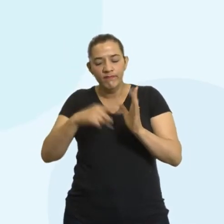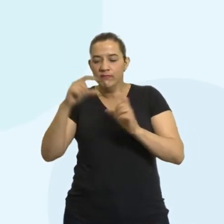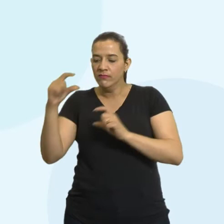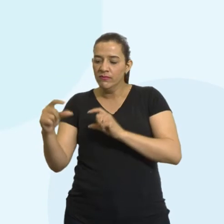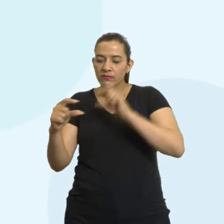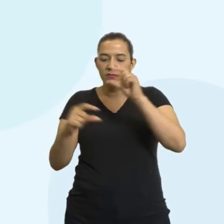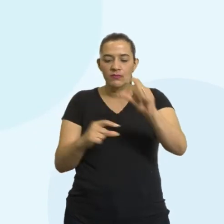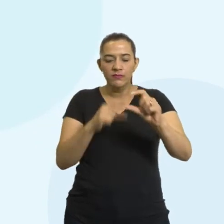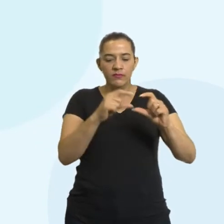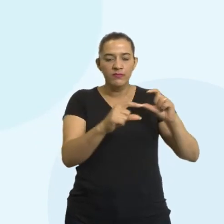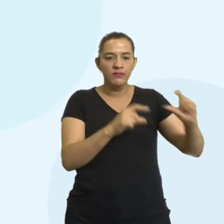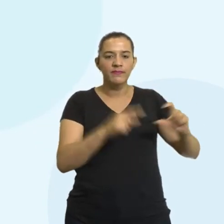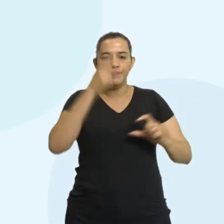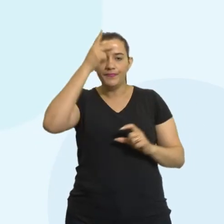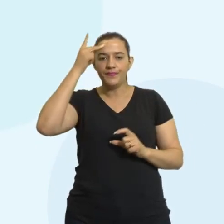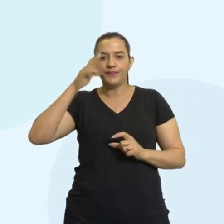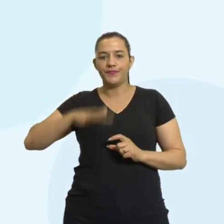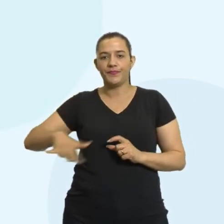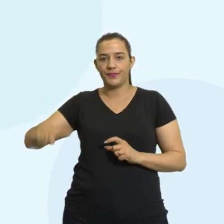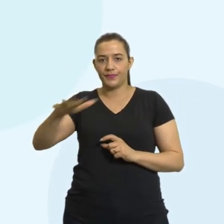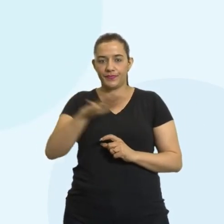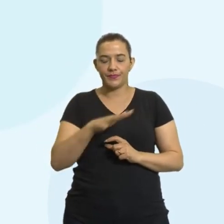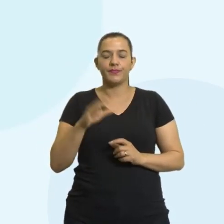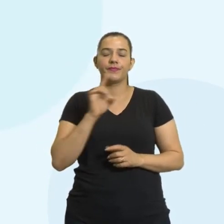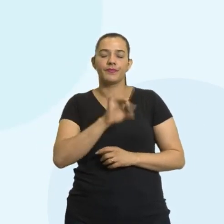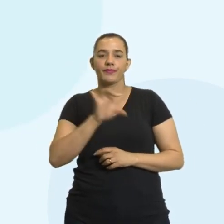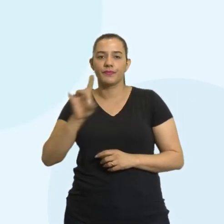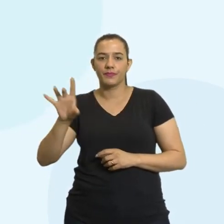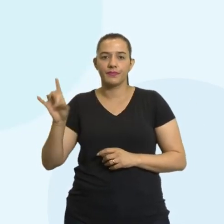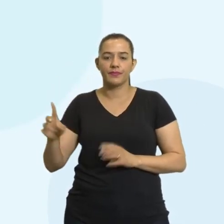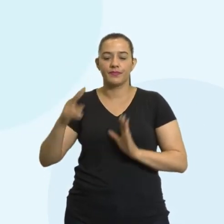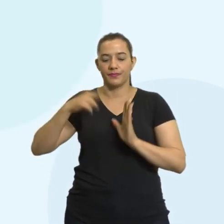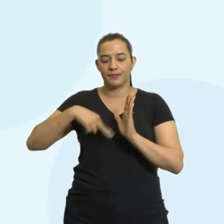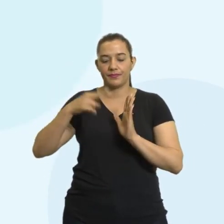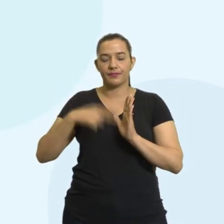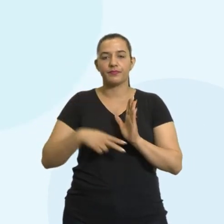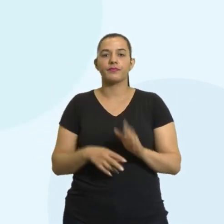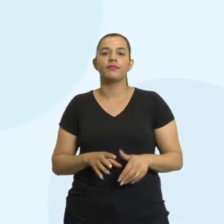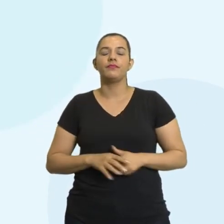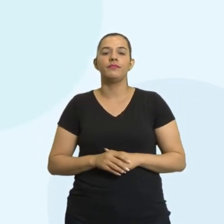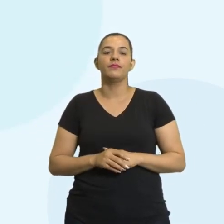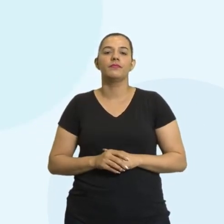as pessoas, os estudantes que estiverem fazendo parte ali daquela roda, certo?